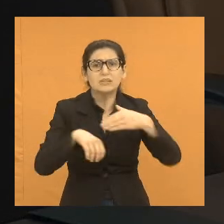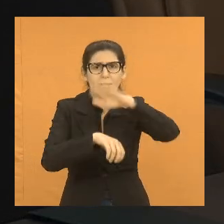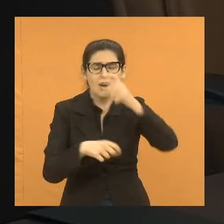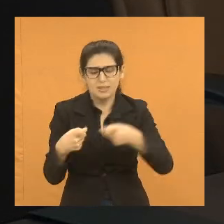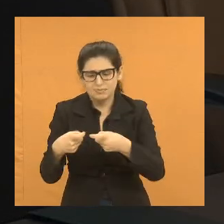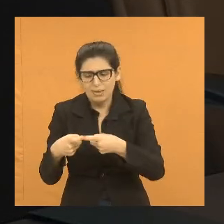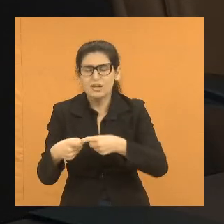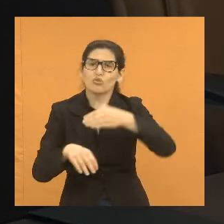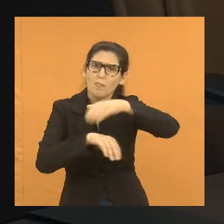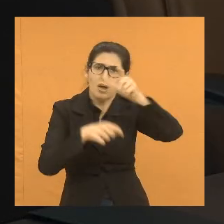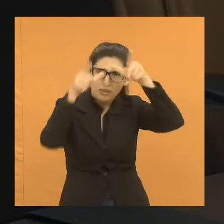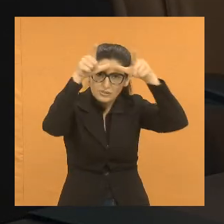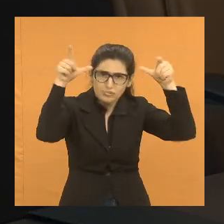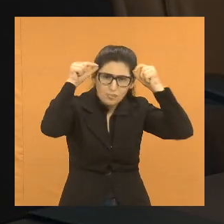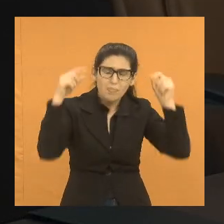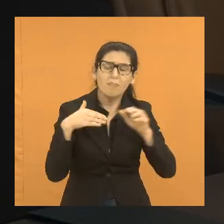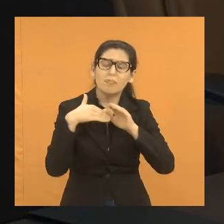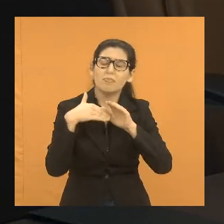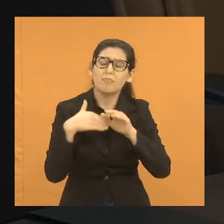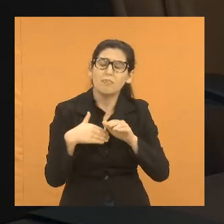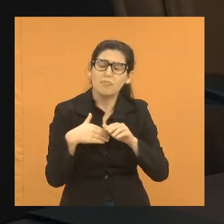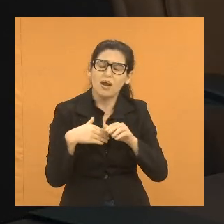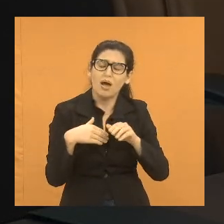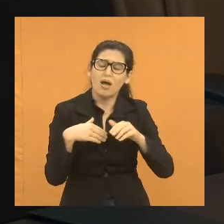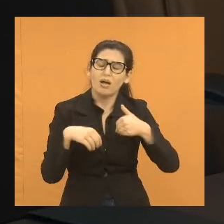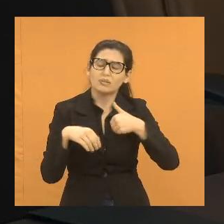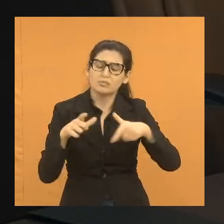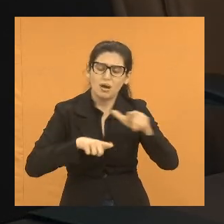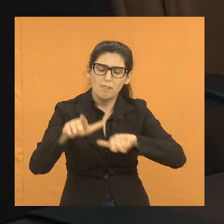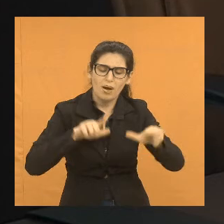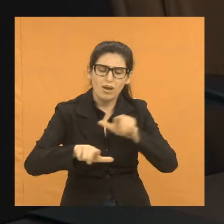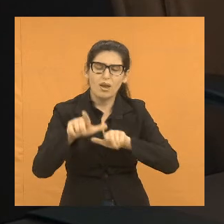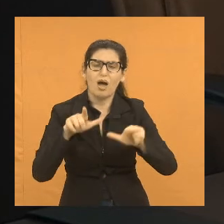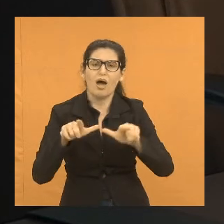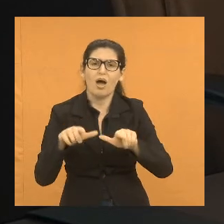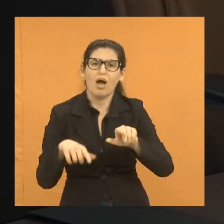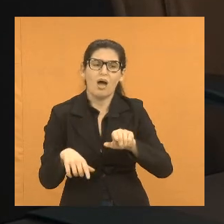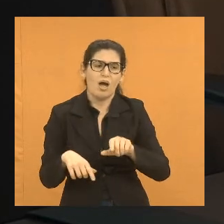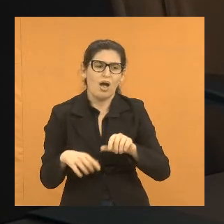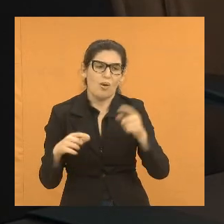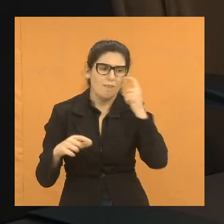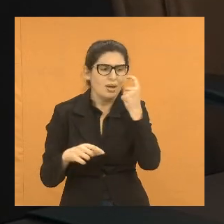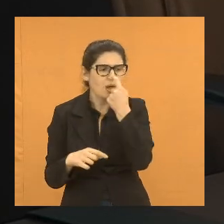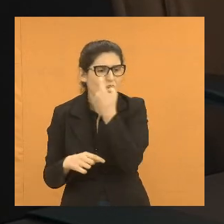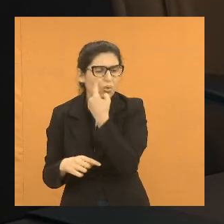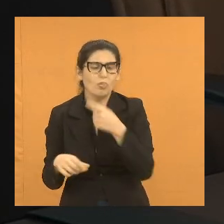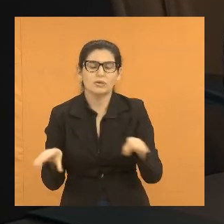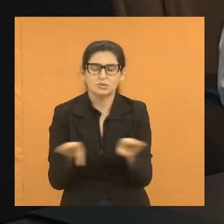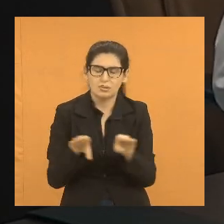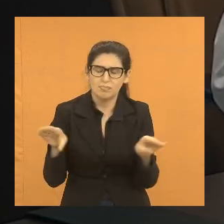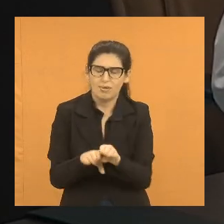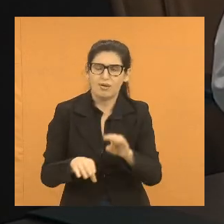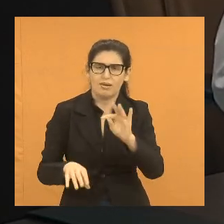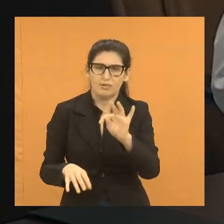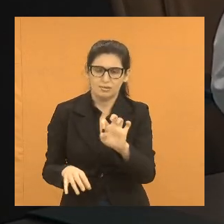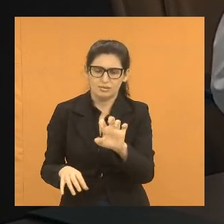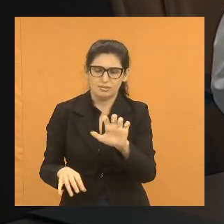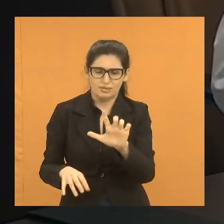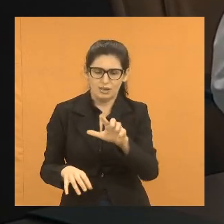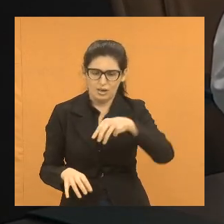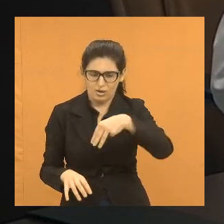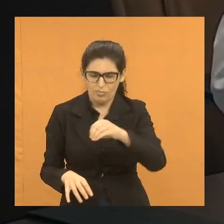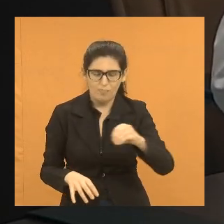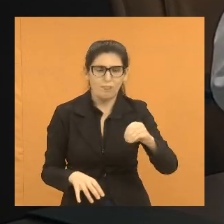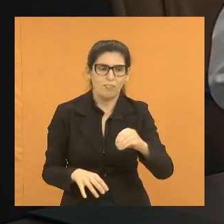no Parque Meia Lua e também aqui no Dr. Telmo de Almeida Cruz. Aí, no meu ver, vai endireitar, porque o cara vai ser mais rápido, o pessoal vai ser